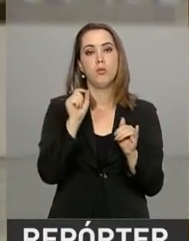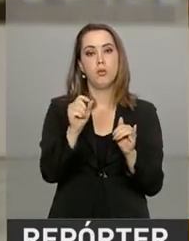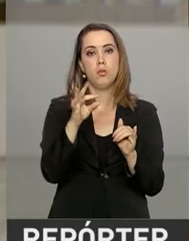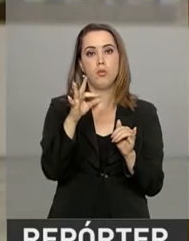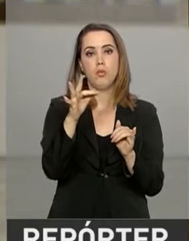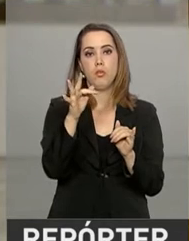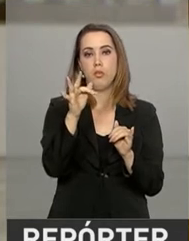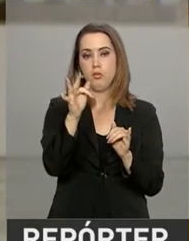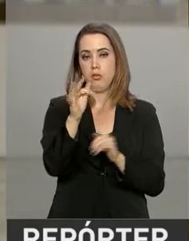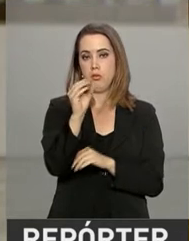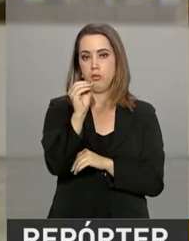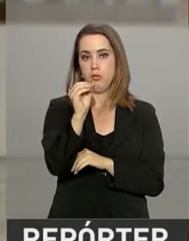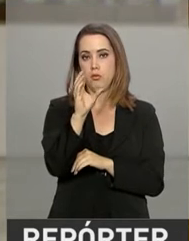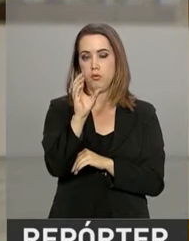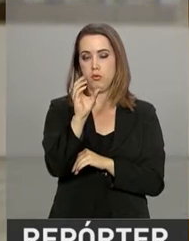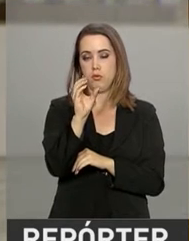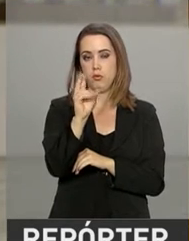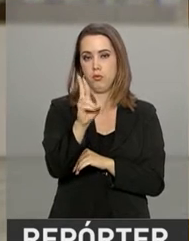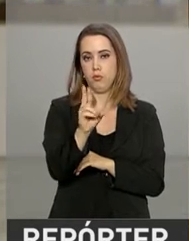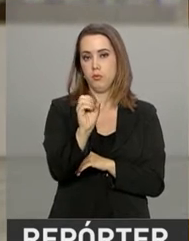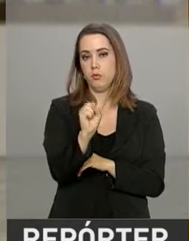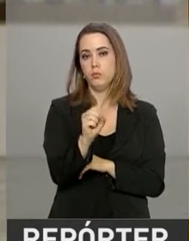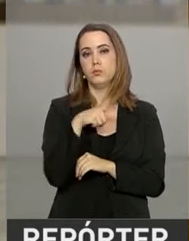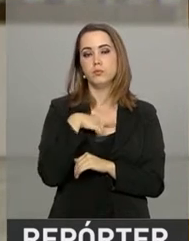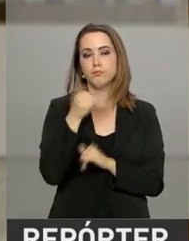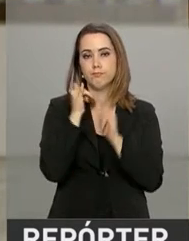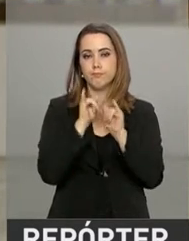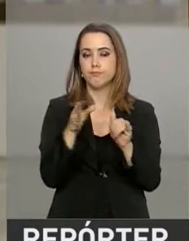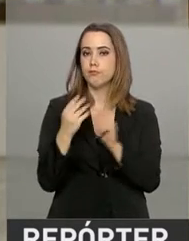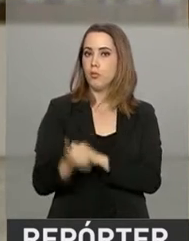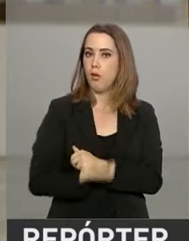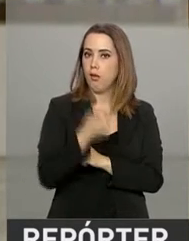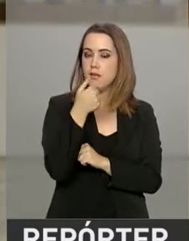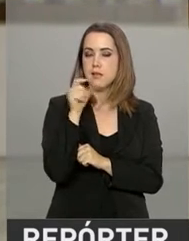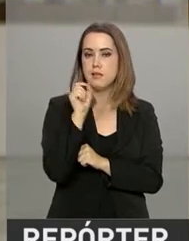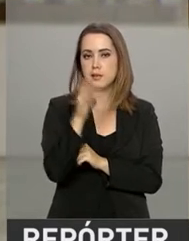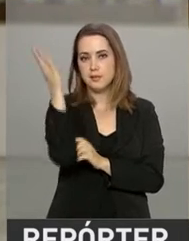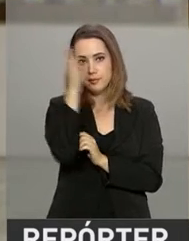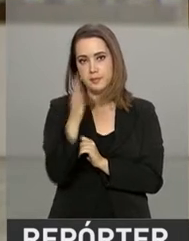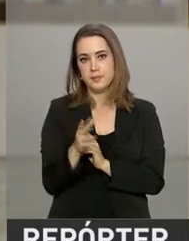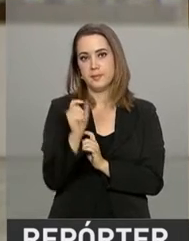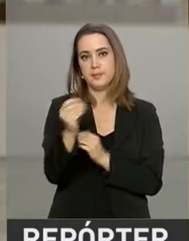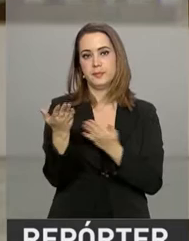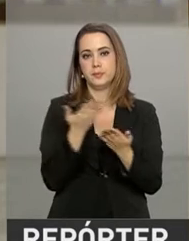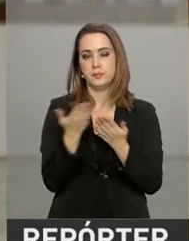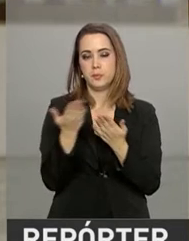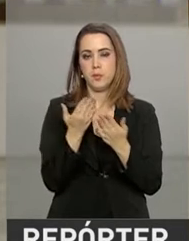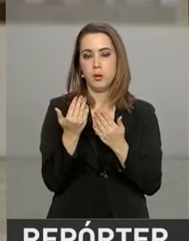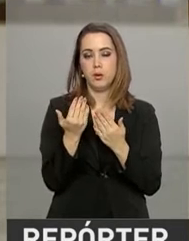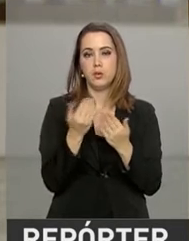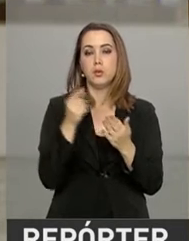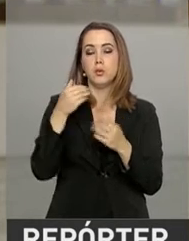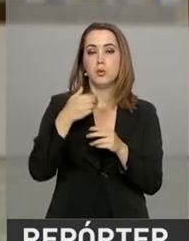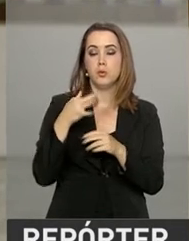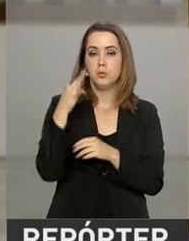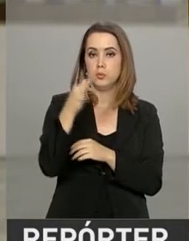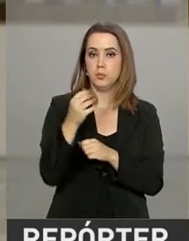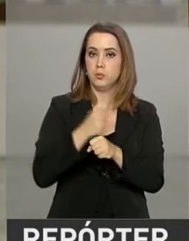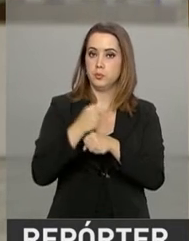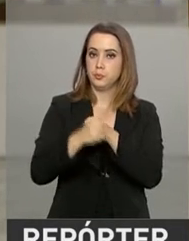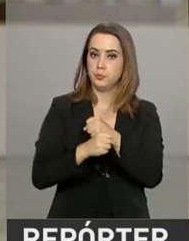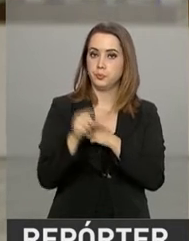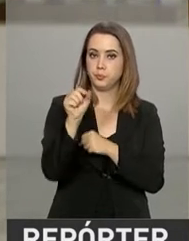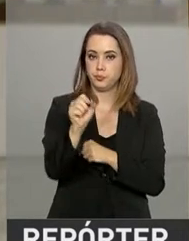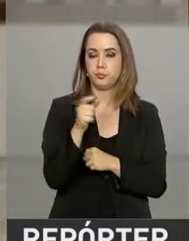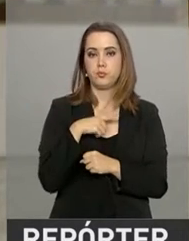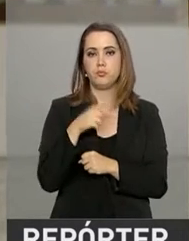melhoria nas previsões para a economia brasileira em 2017. Em relação ao índice oficial da inflação, pelo